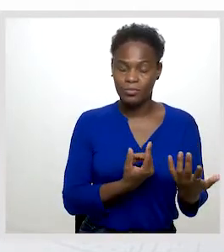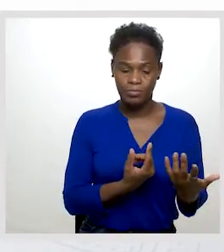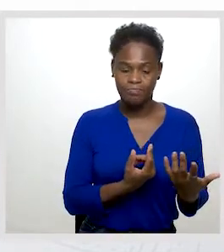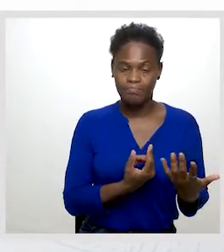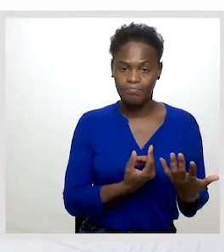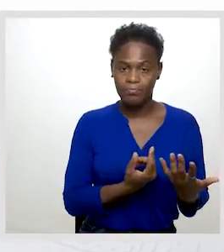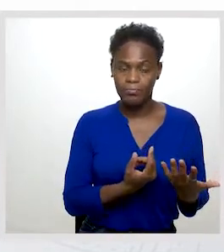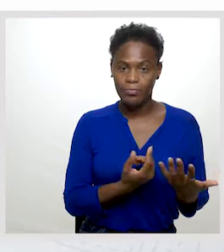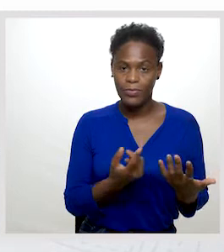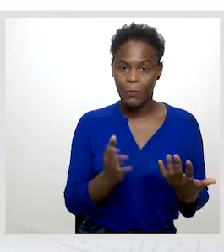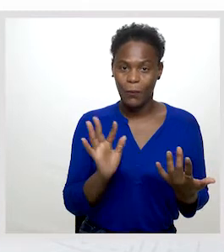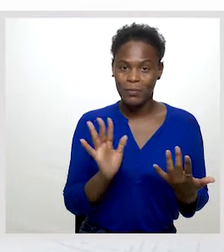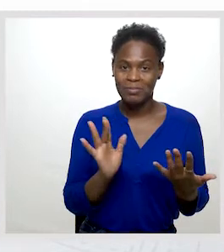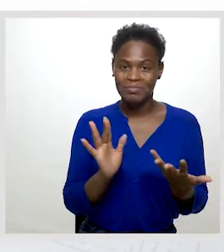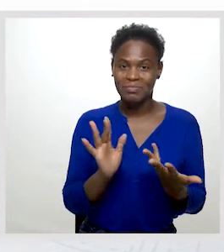cada